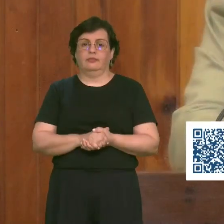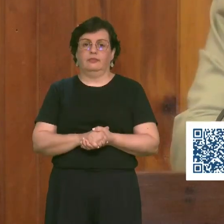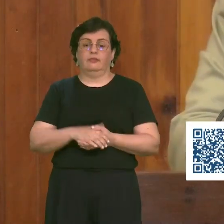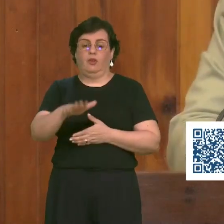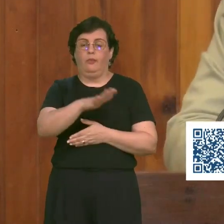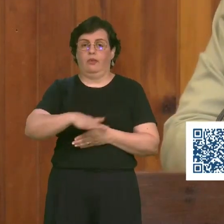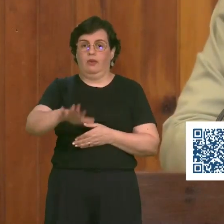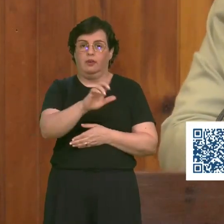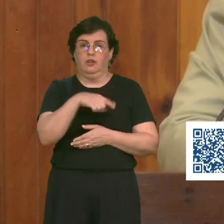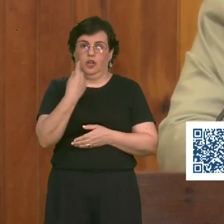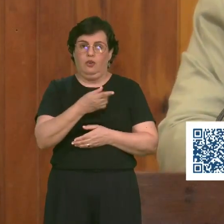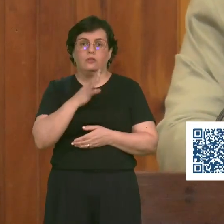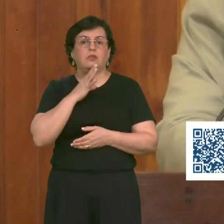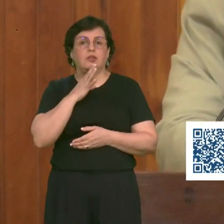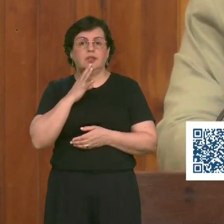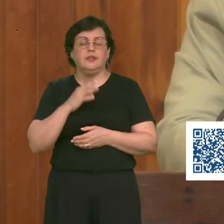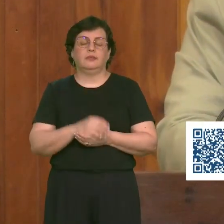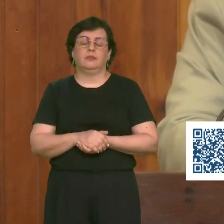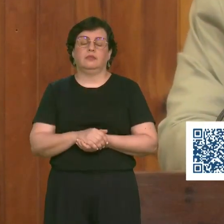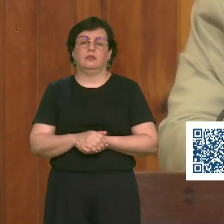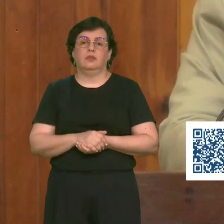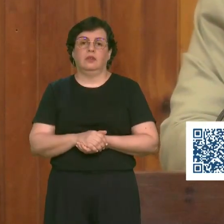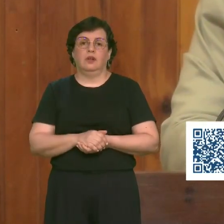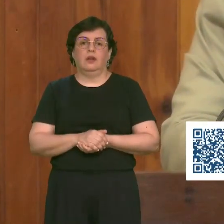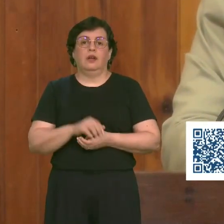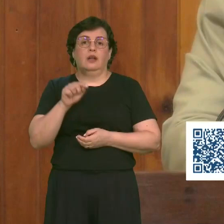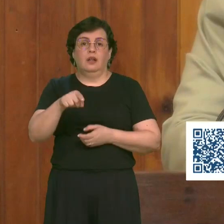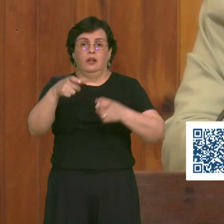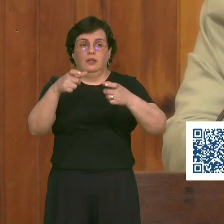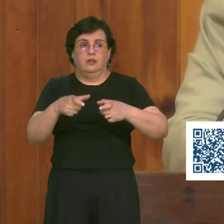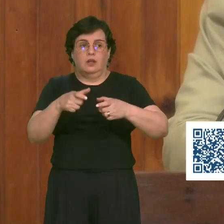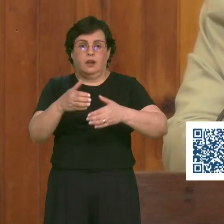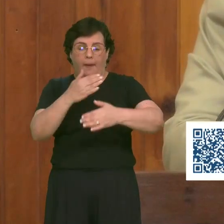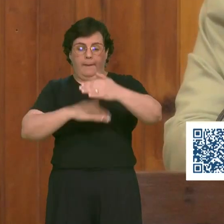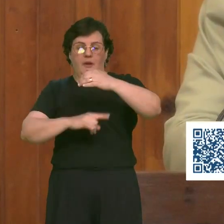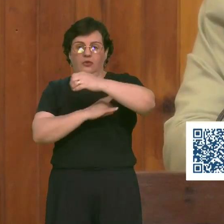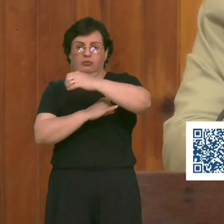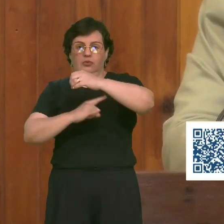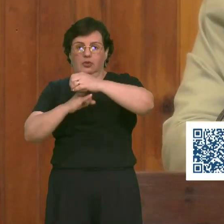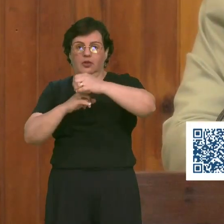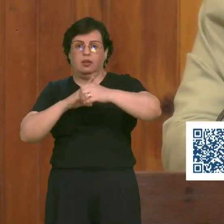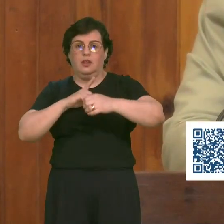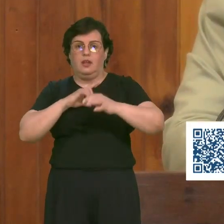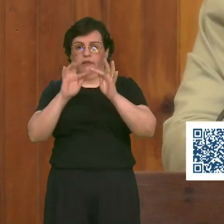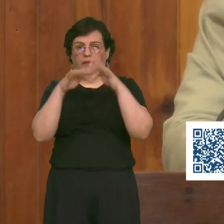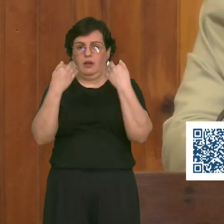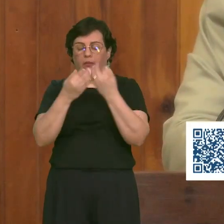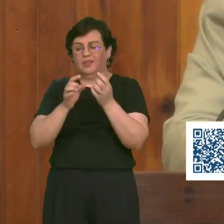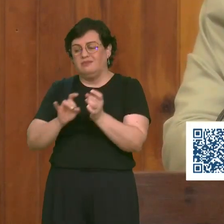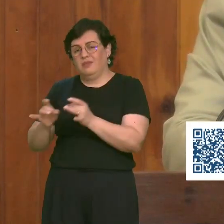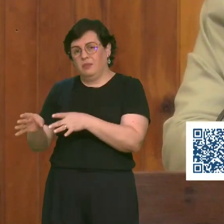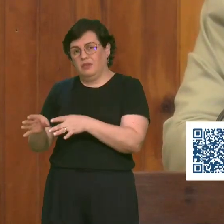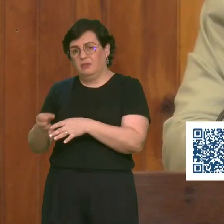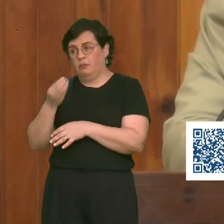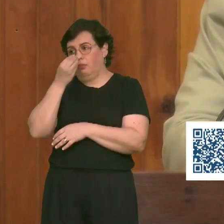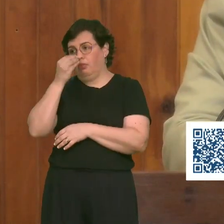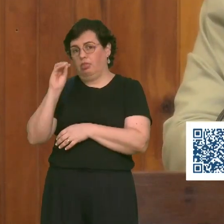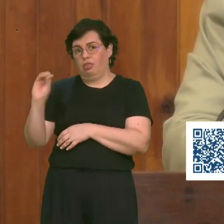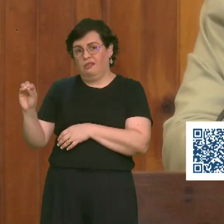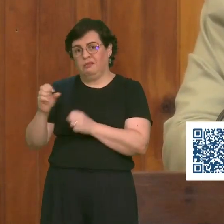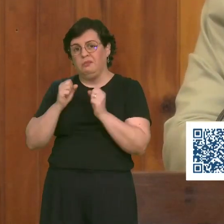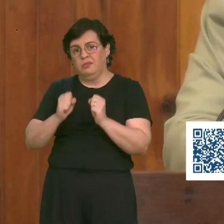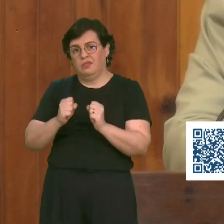conhecemos destacando que nesse local sobre os viadutos Residem famílias em estado de abandono ignoradas pelo poder público